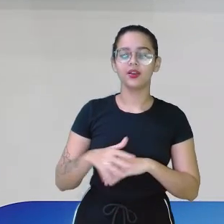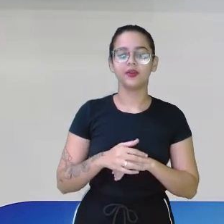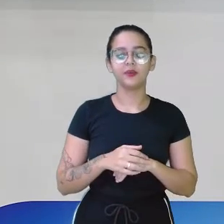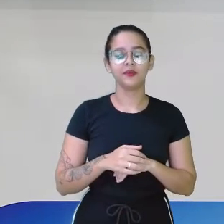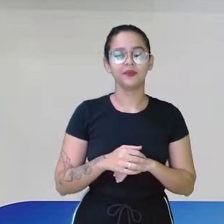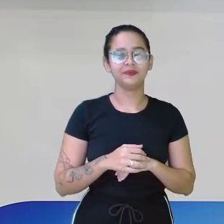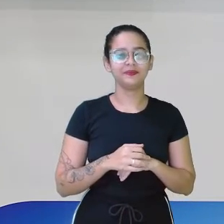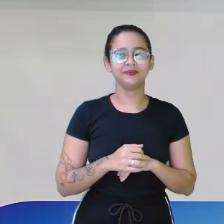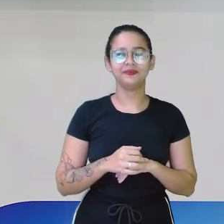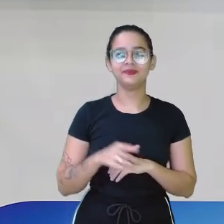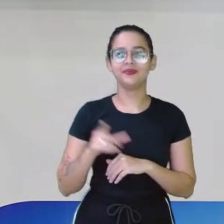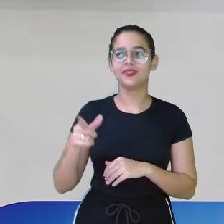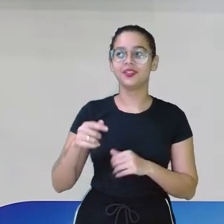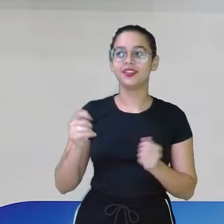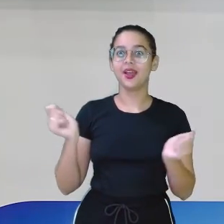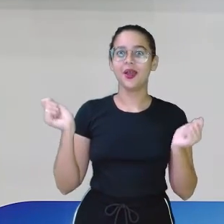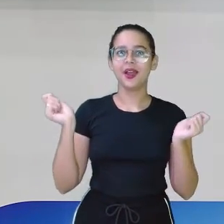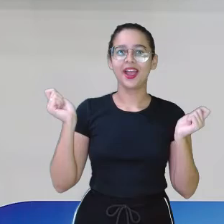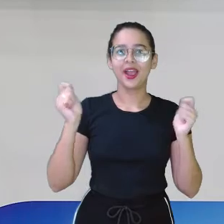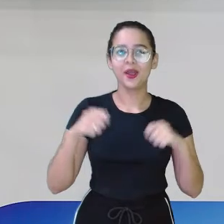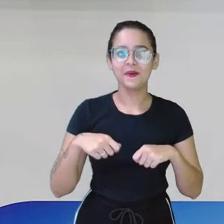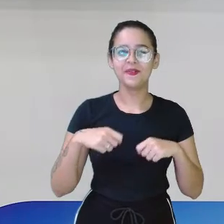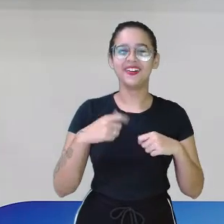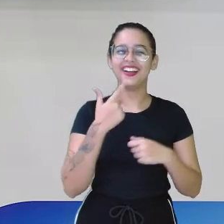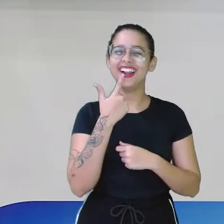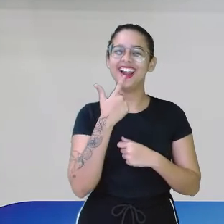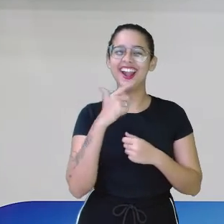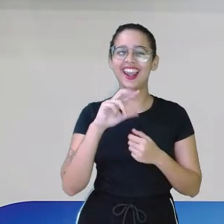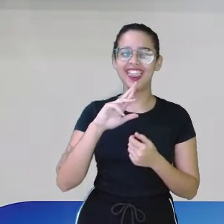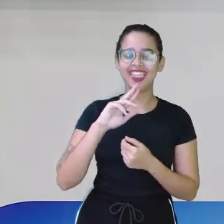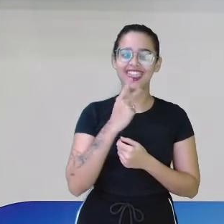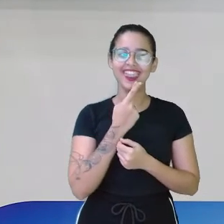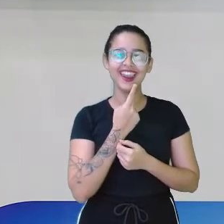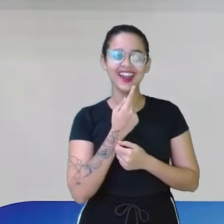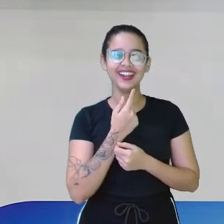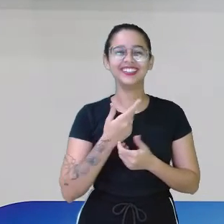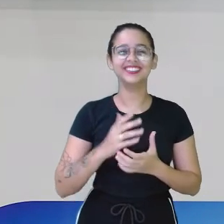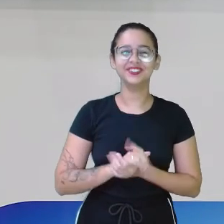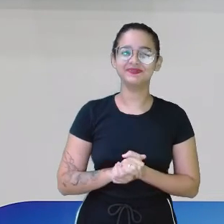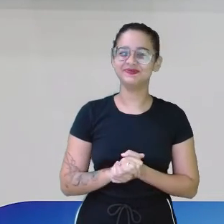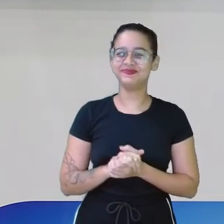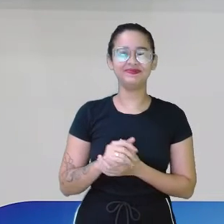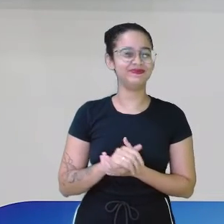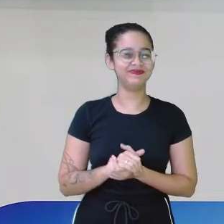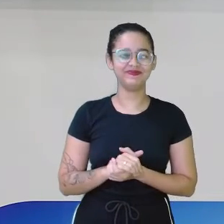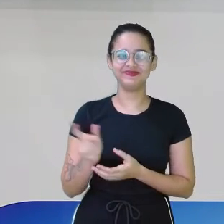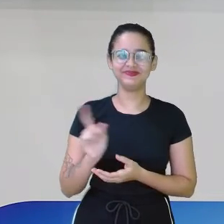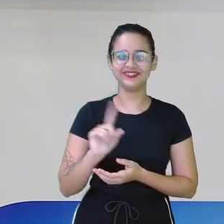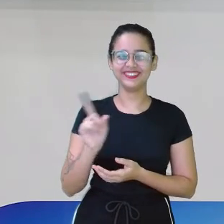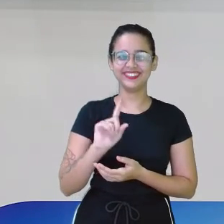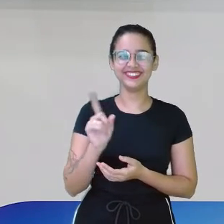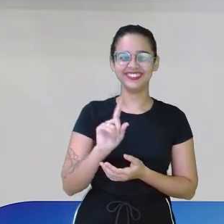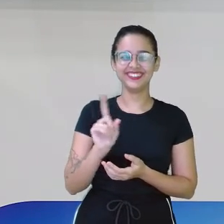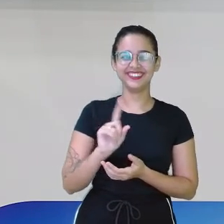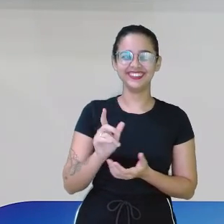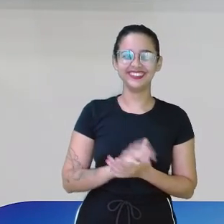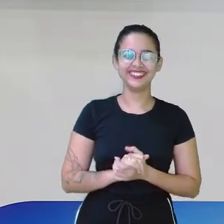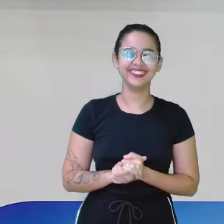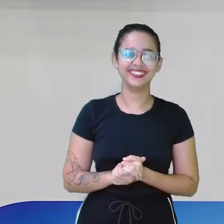Olha aqui a capacidade de enrolar a língua, dona Vitória. Gente, olha aí pra dona Vitória pra ela fazer a língua.